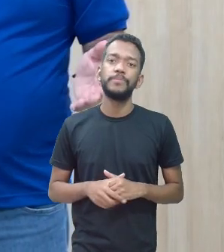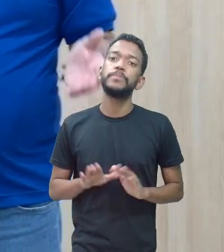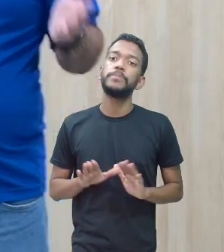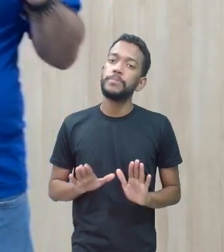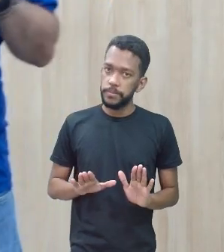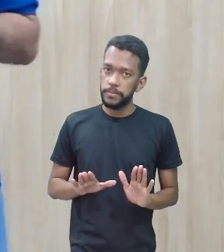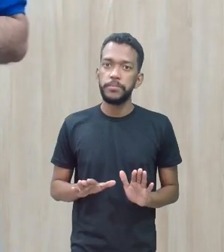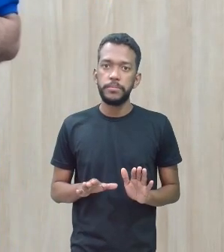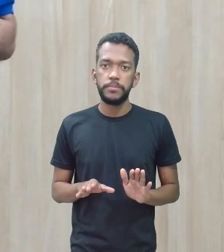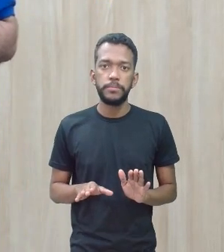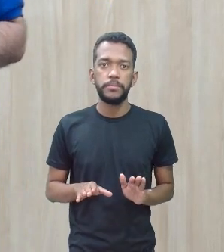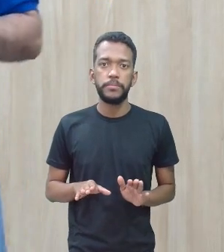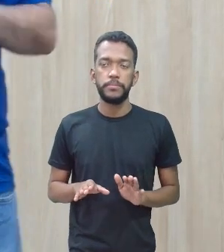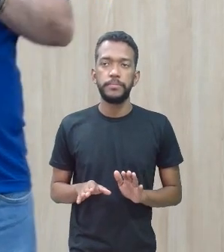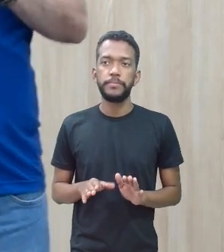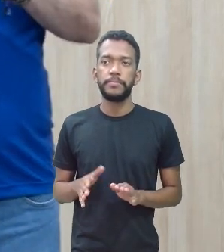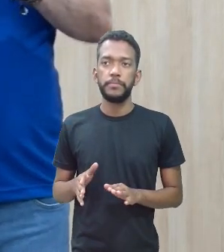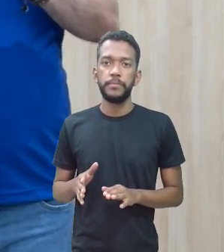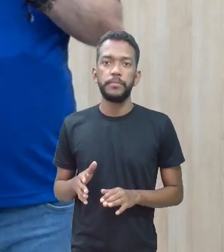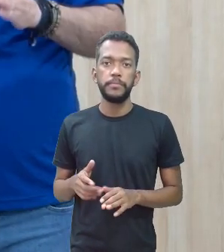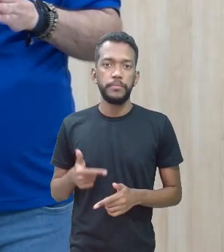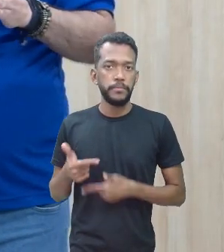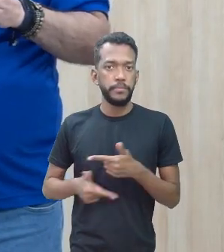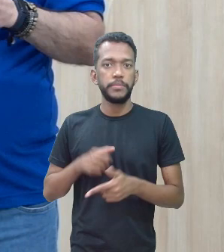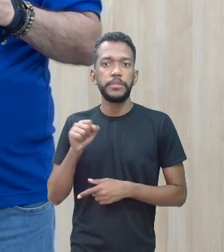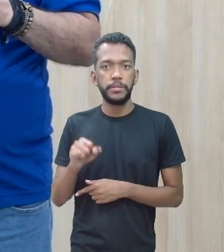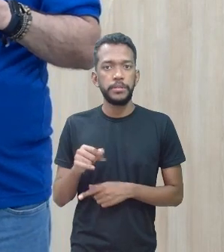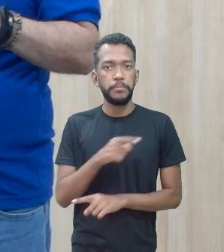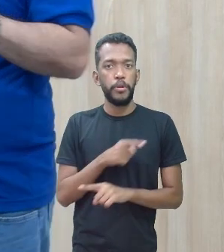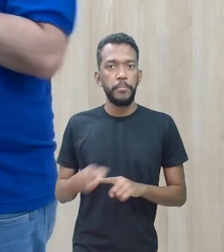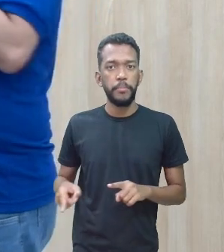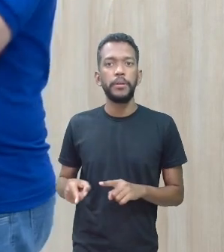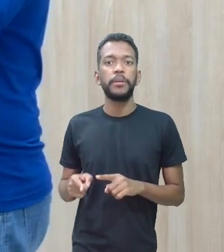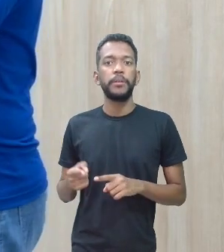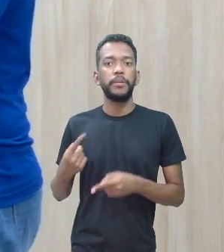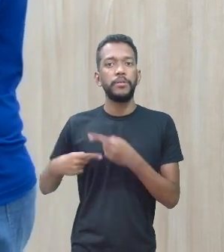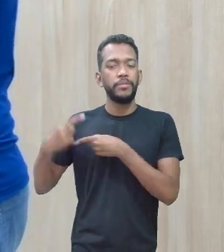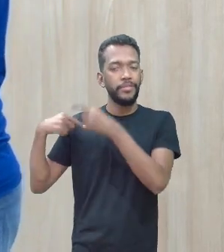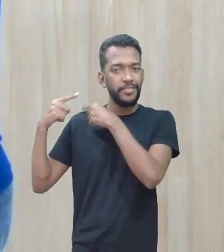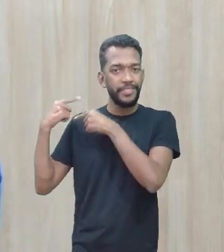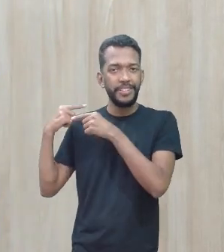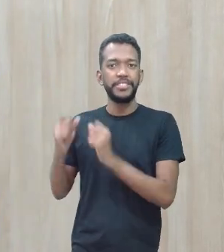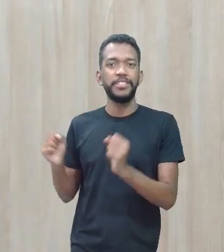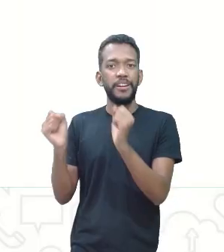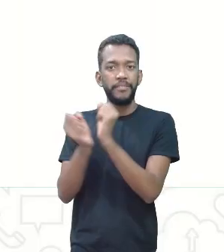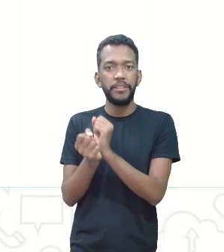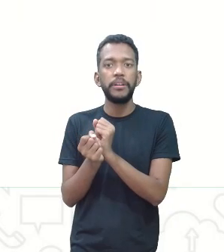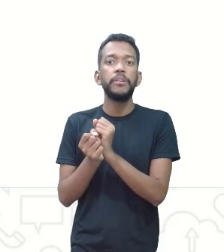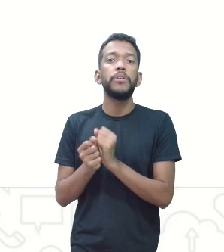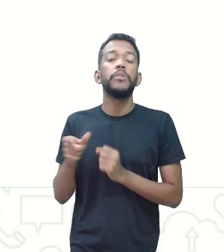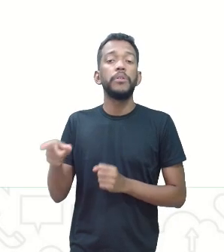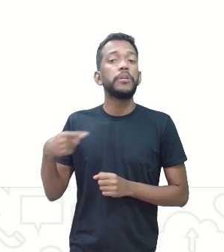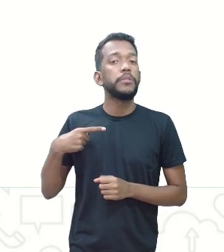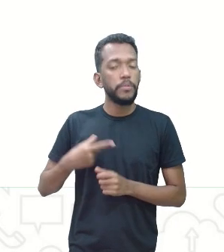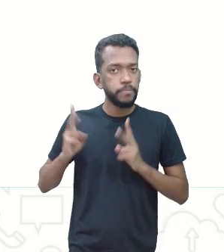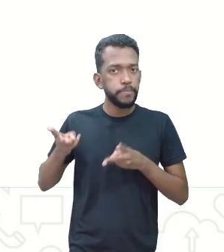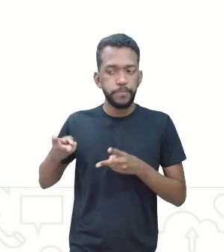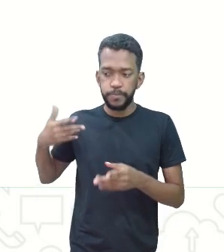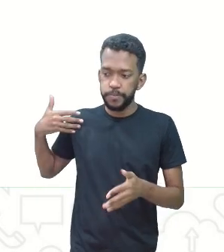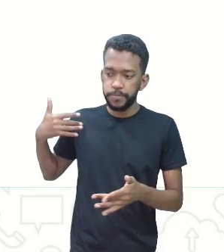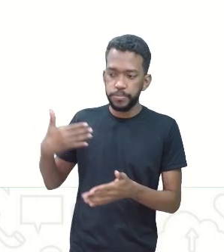porém, na prática, mesmo se proibindo a escravidão, a prática continuou, né, por